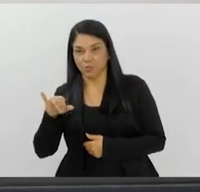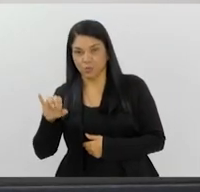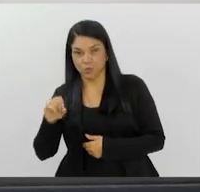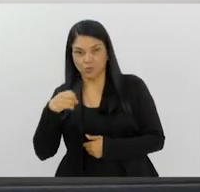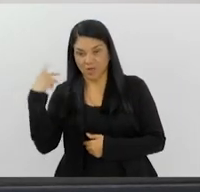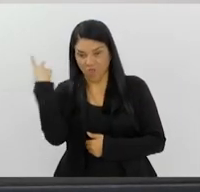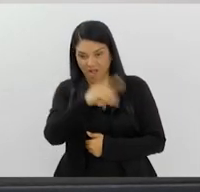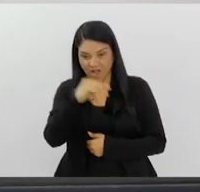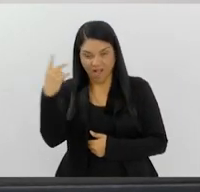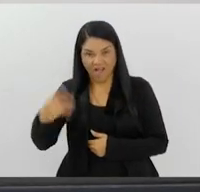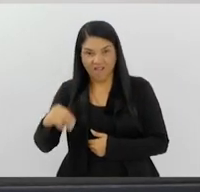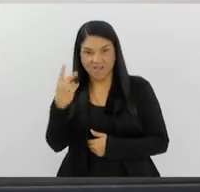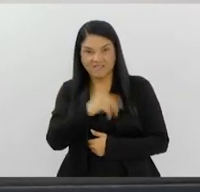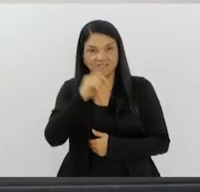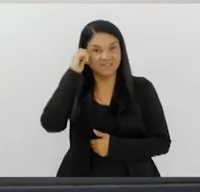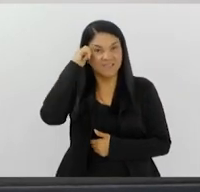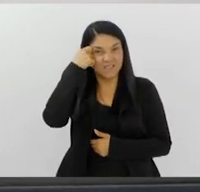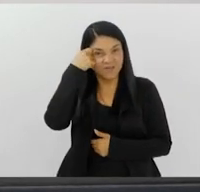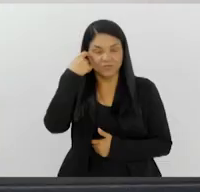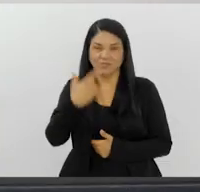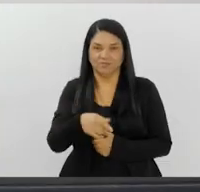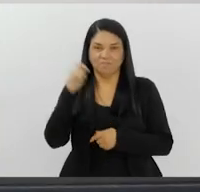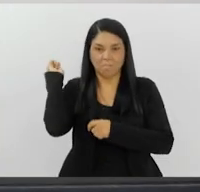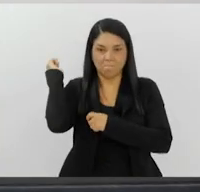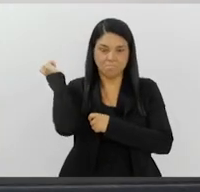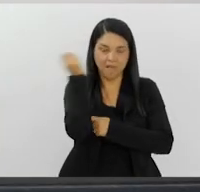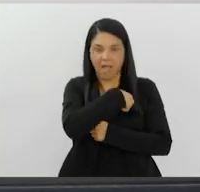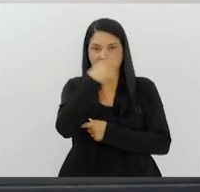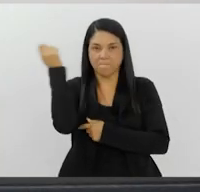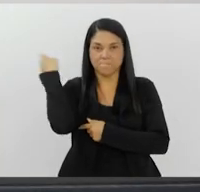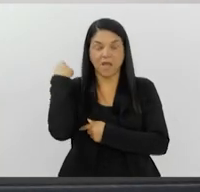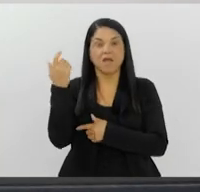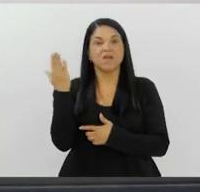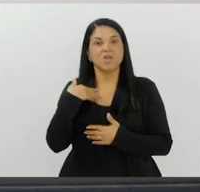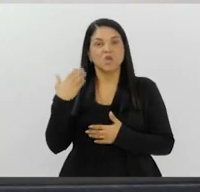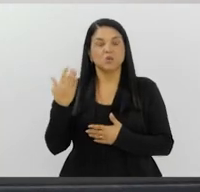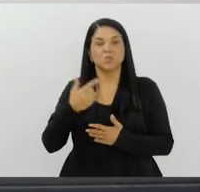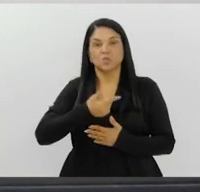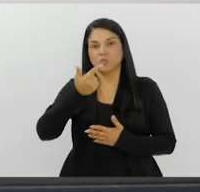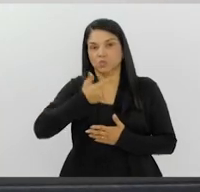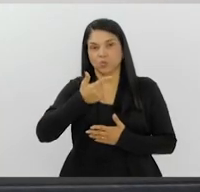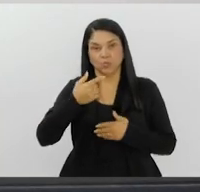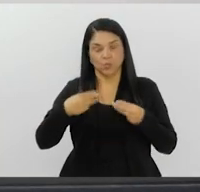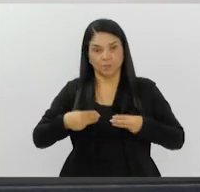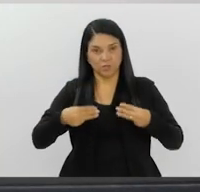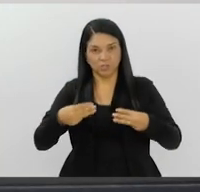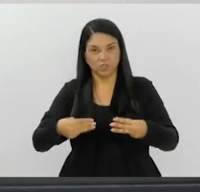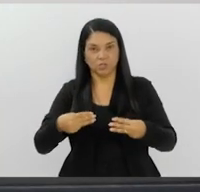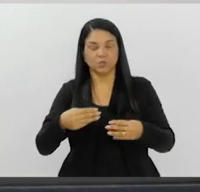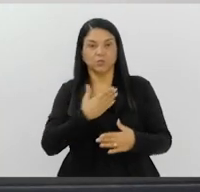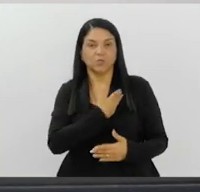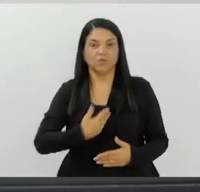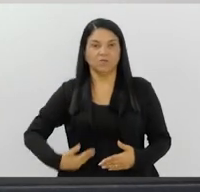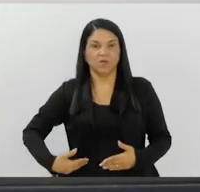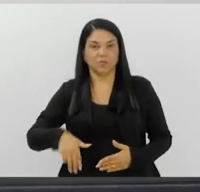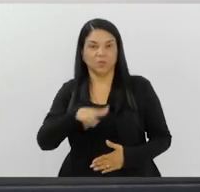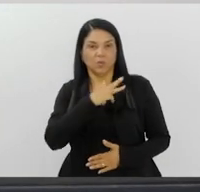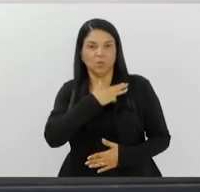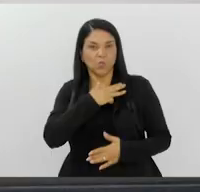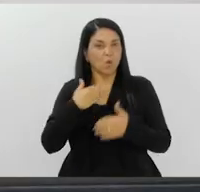eu eh fui Ministro do segundo governo Lula né participo